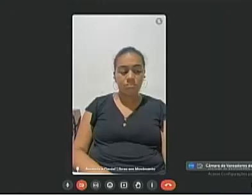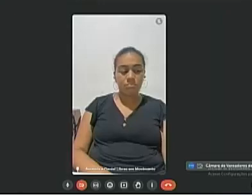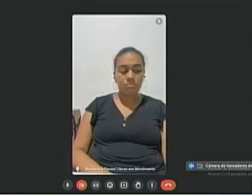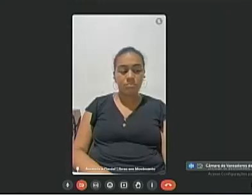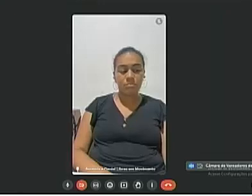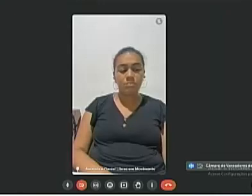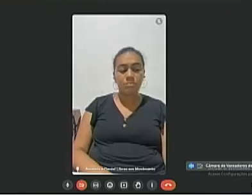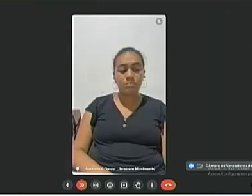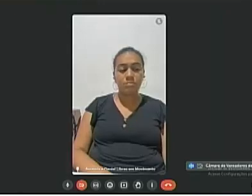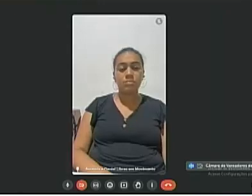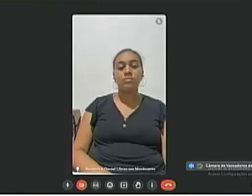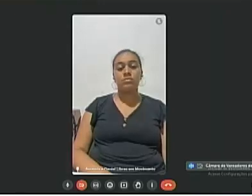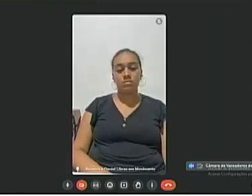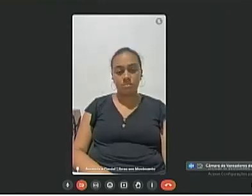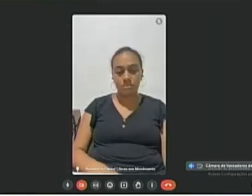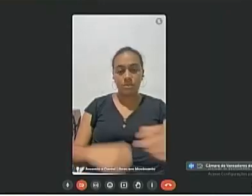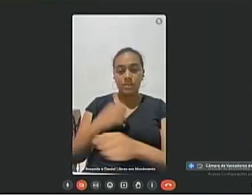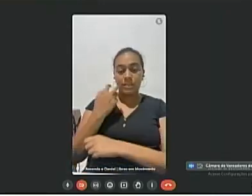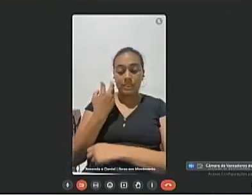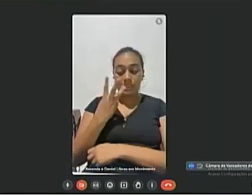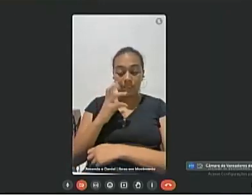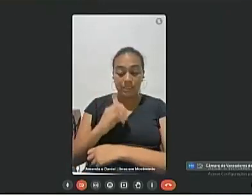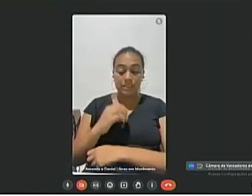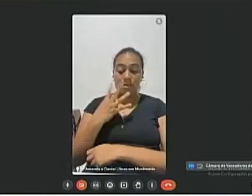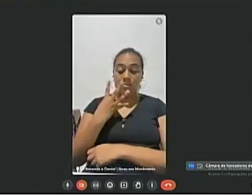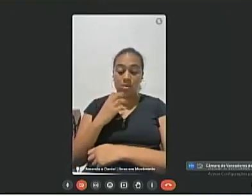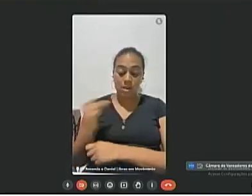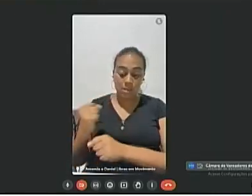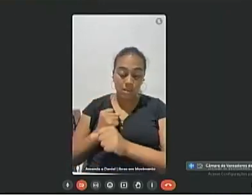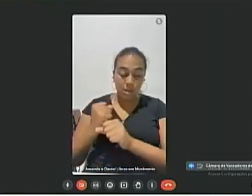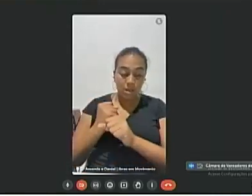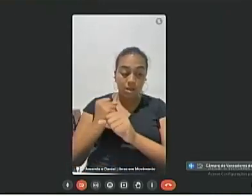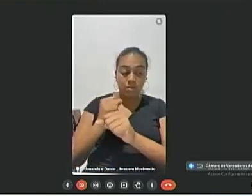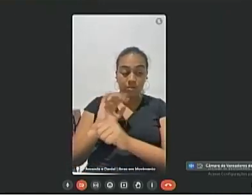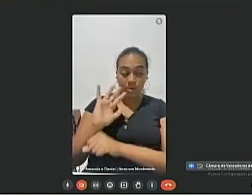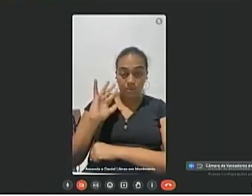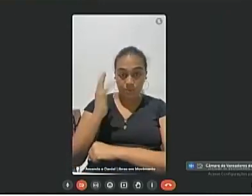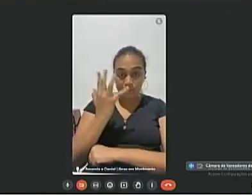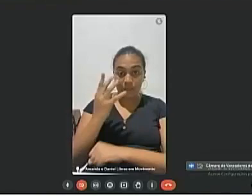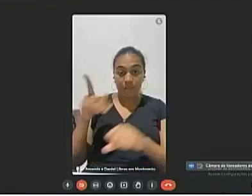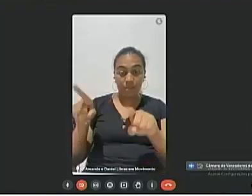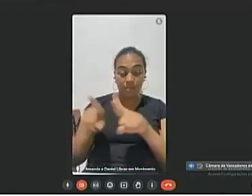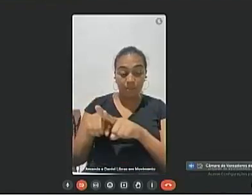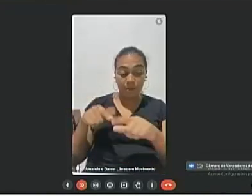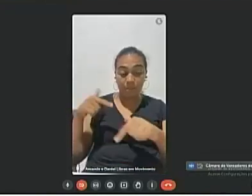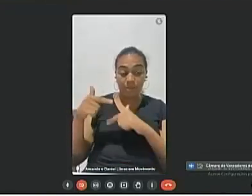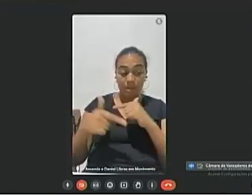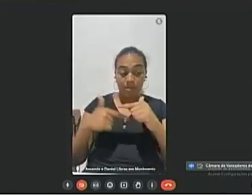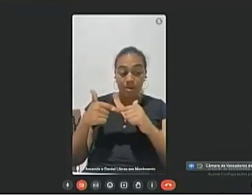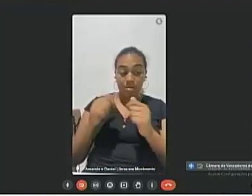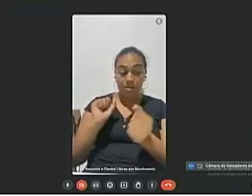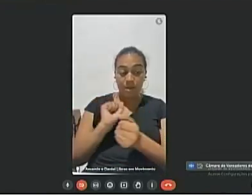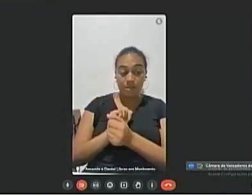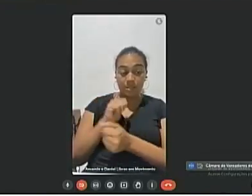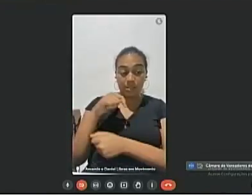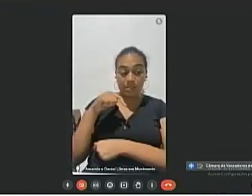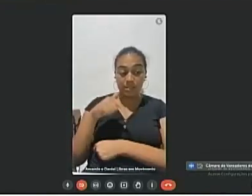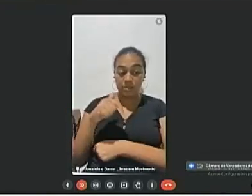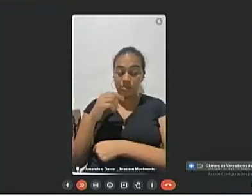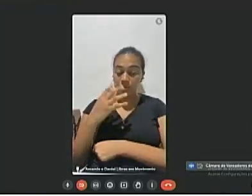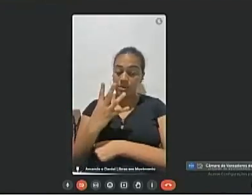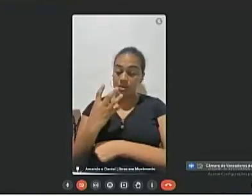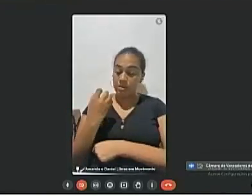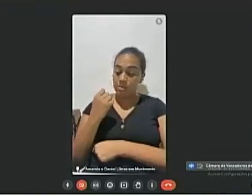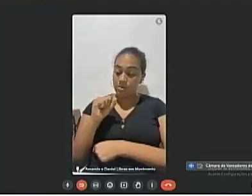nós vamos esperar mais 20, 30, 40 anos para acontecer. E com obras complementares, esse 748